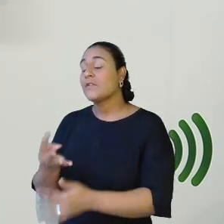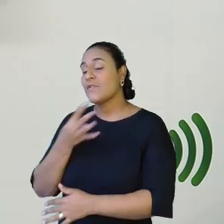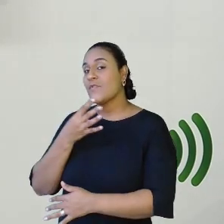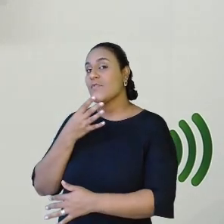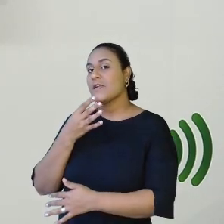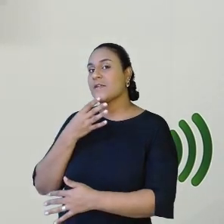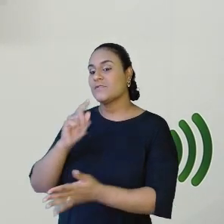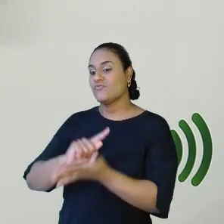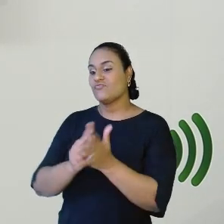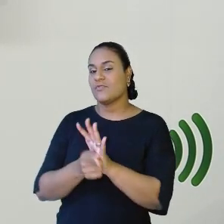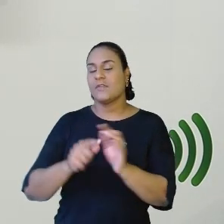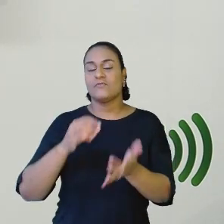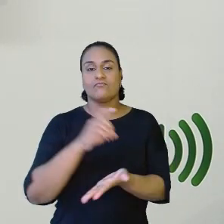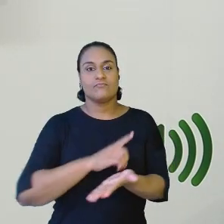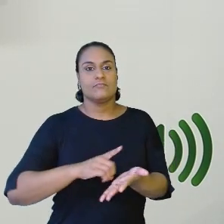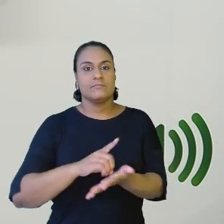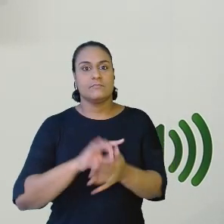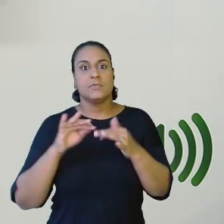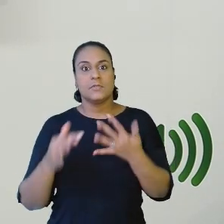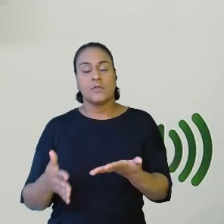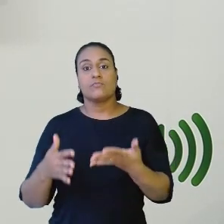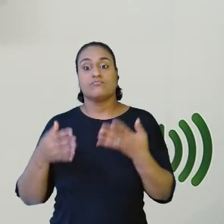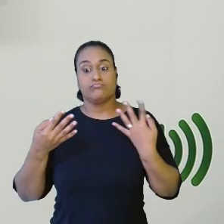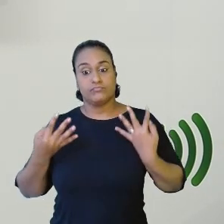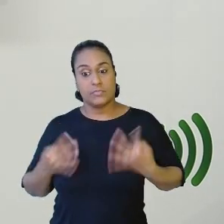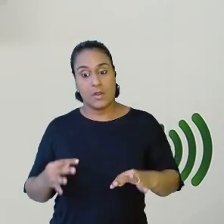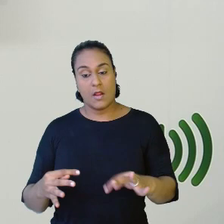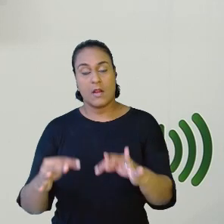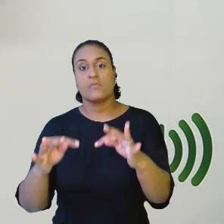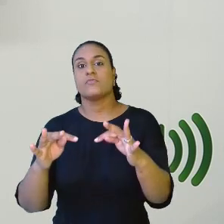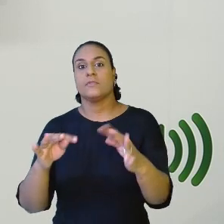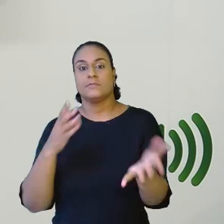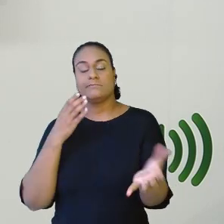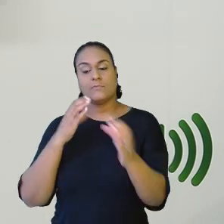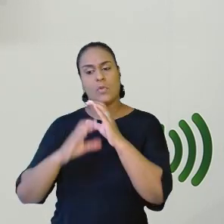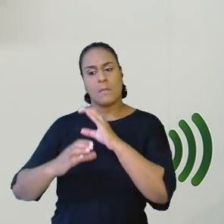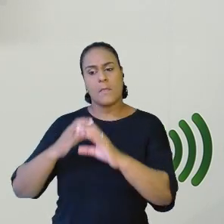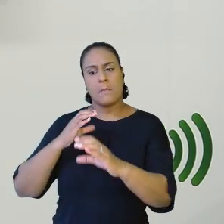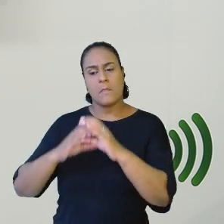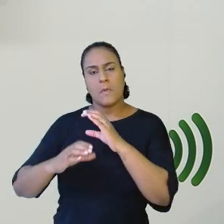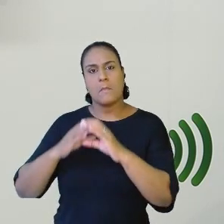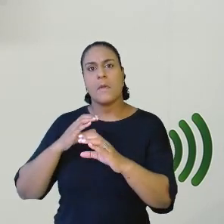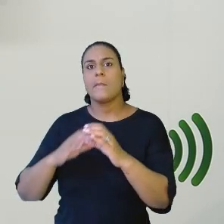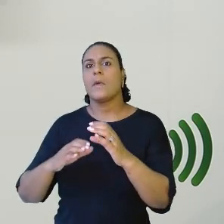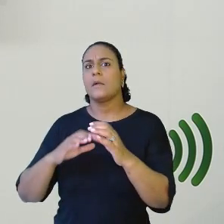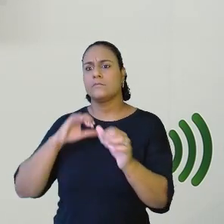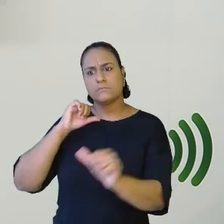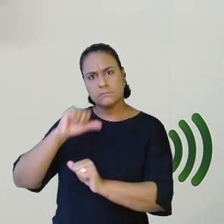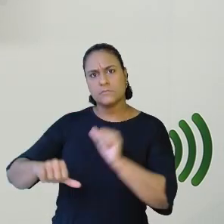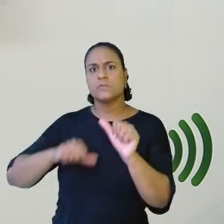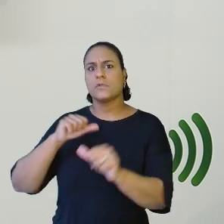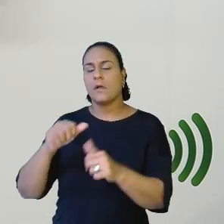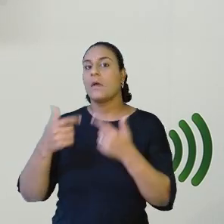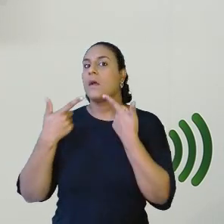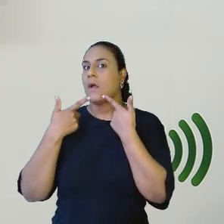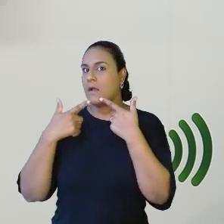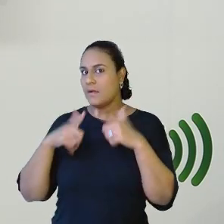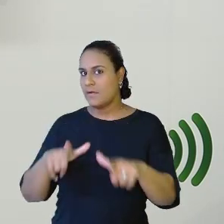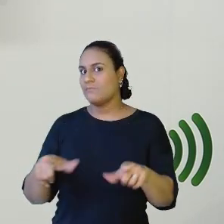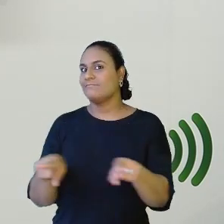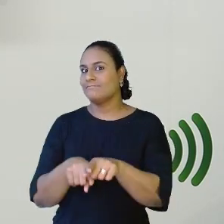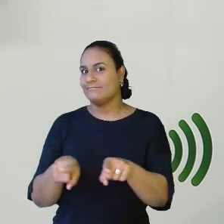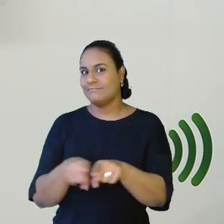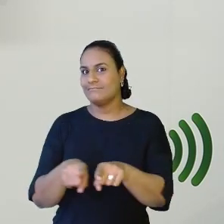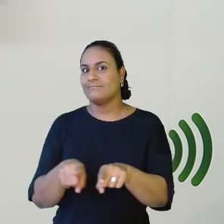gente vê que, com o avanço tecnológico, esses meios de comunicação, eles sofreram alterações. E a linguagem também.